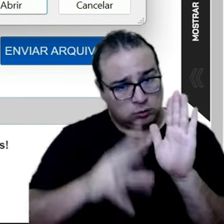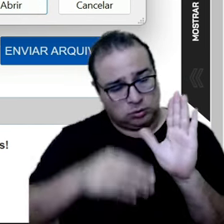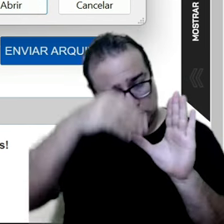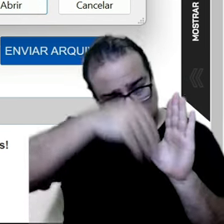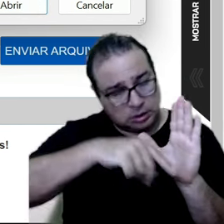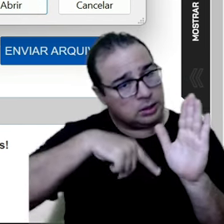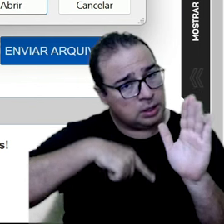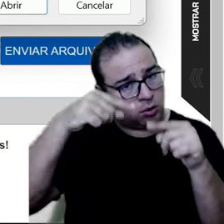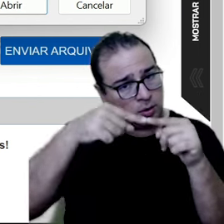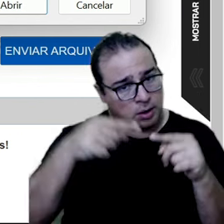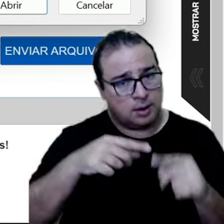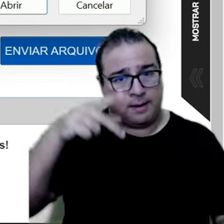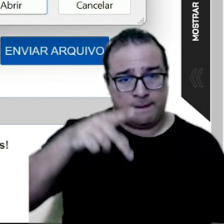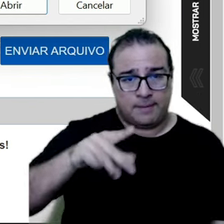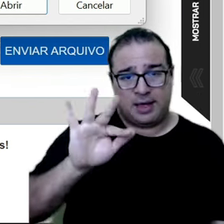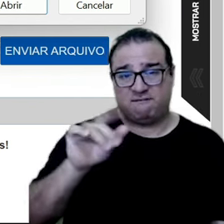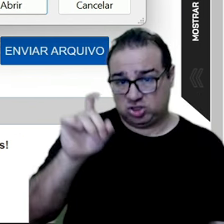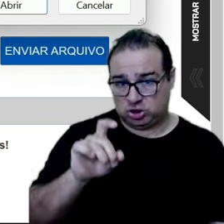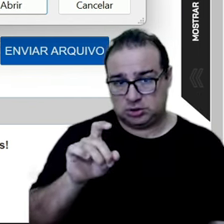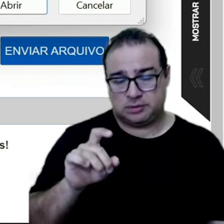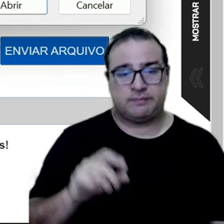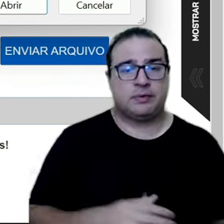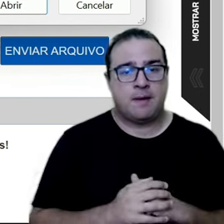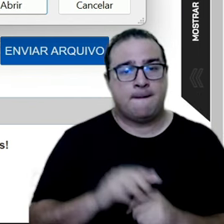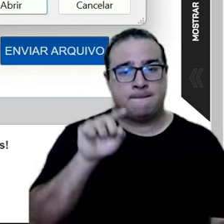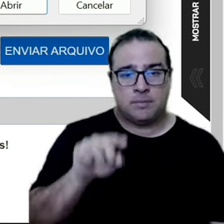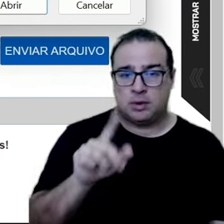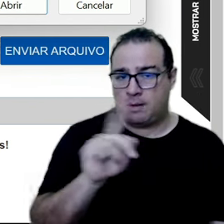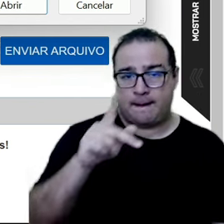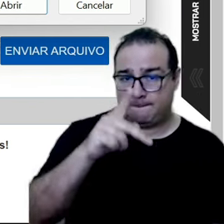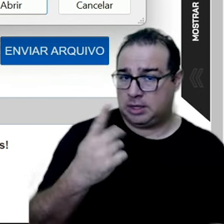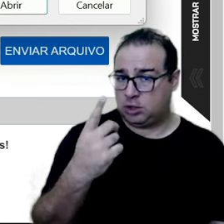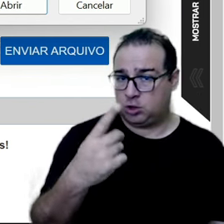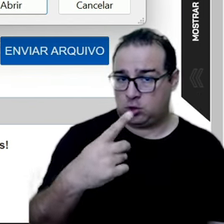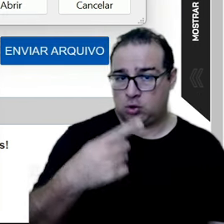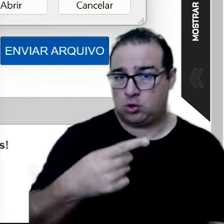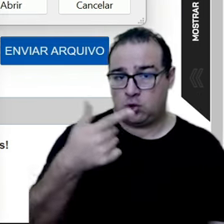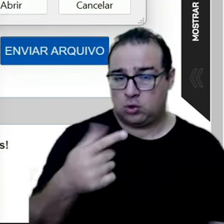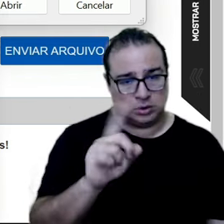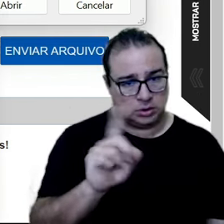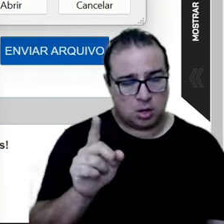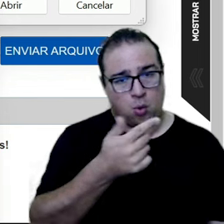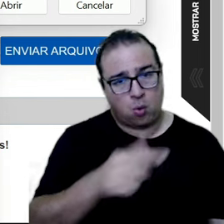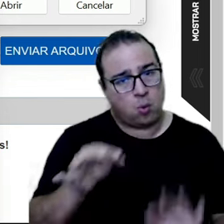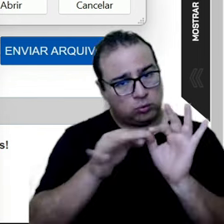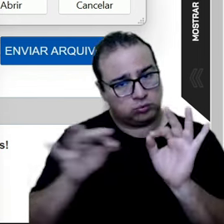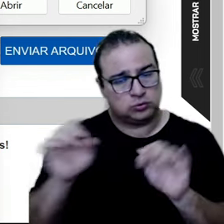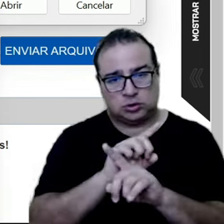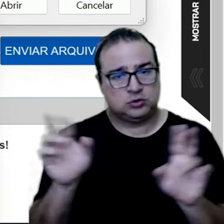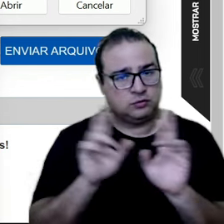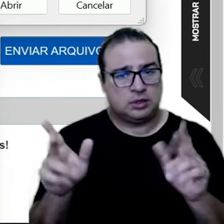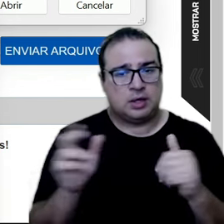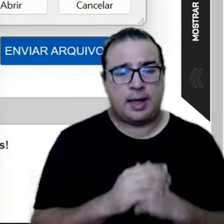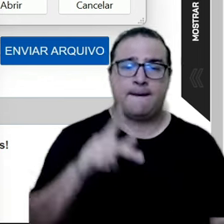digital ele é de extensão pfx tá não é P12 não é nenhuma outra extensão nesse sentido